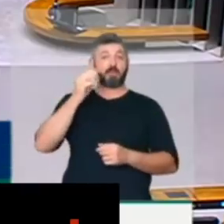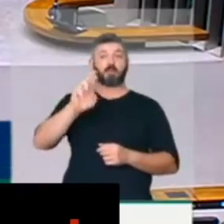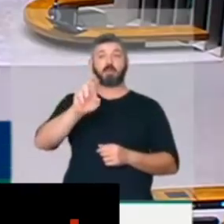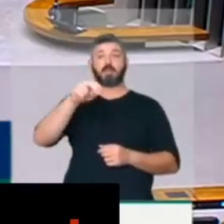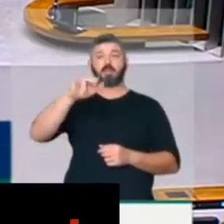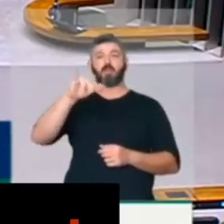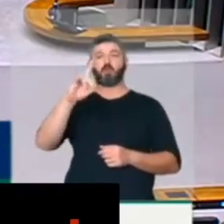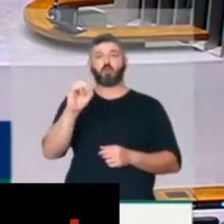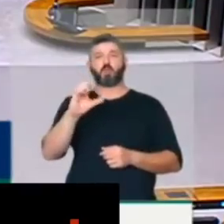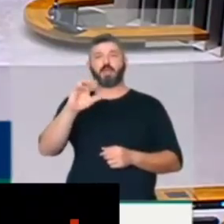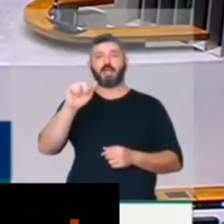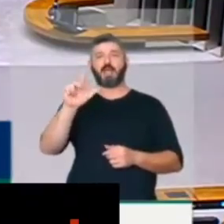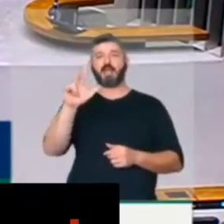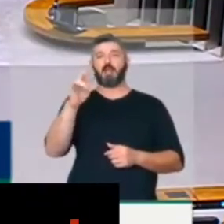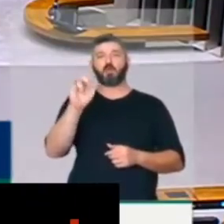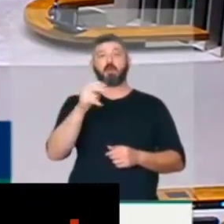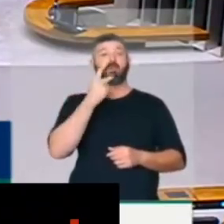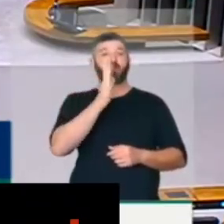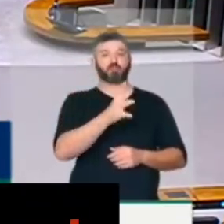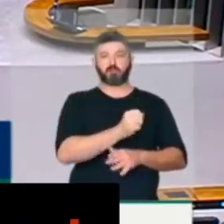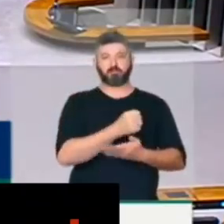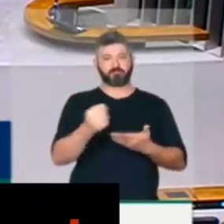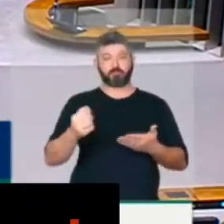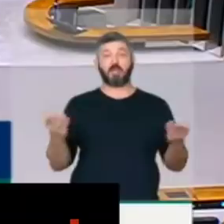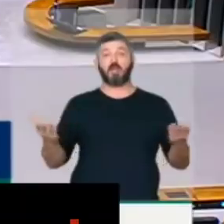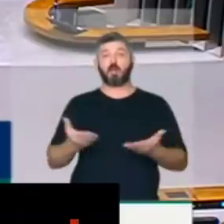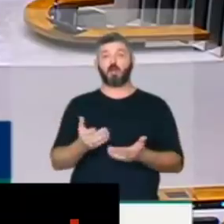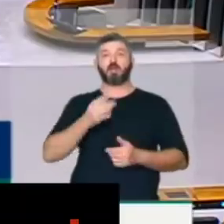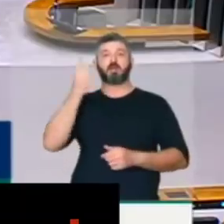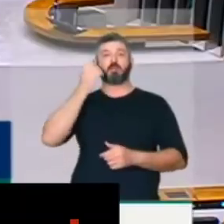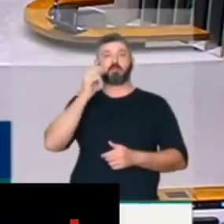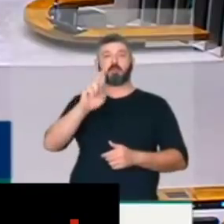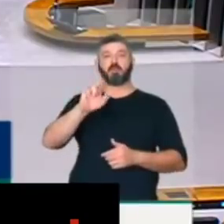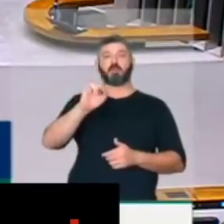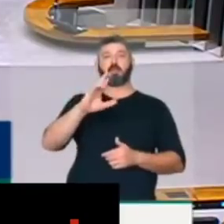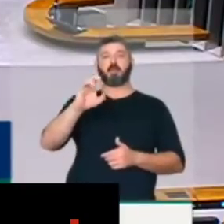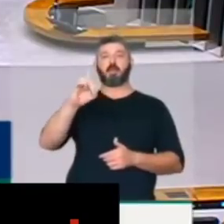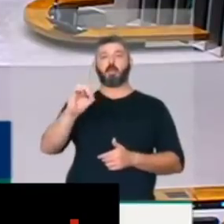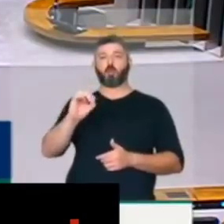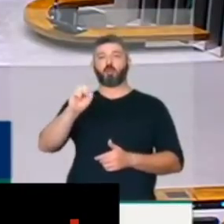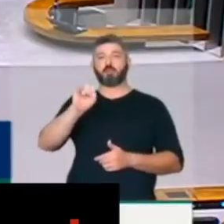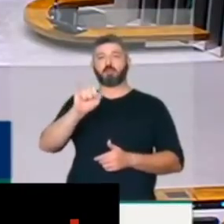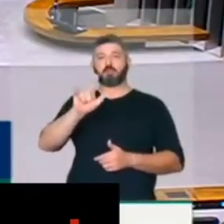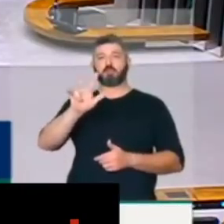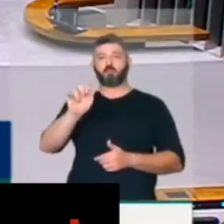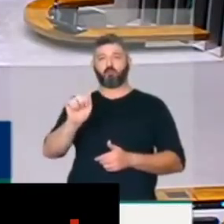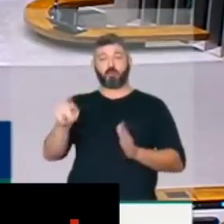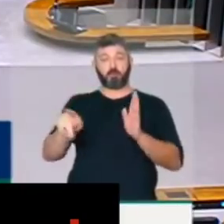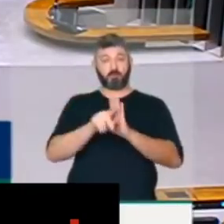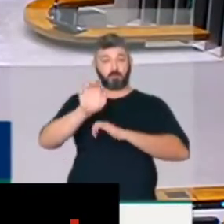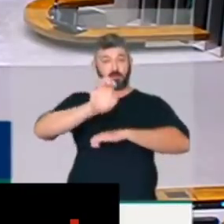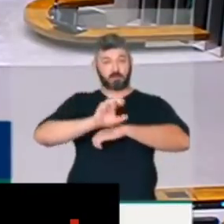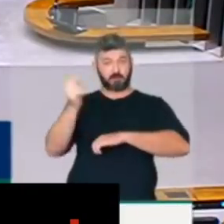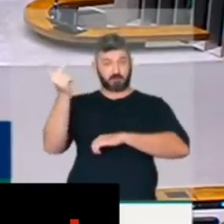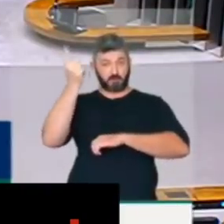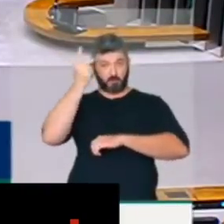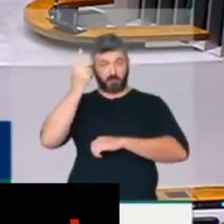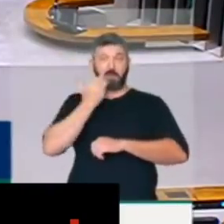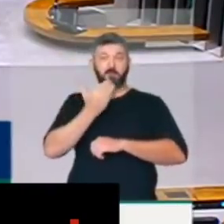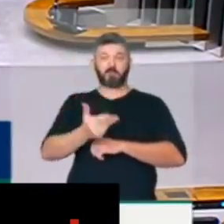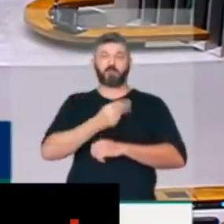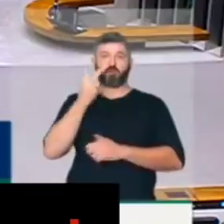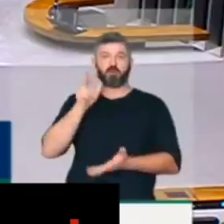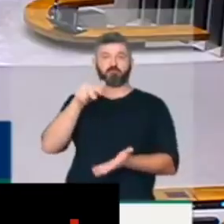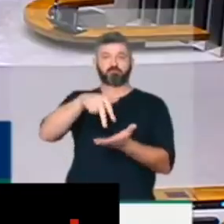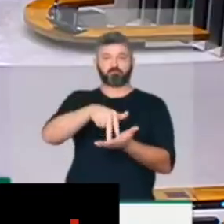fez uma rápida intervenção. Agora o deputado Ricardo Silva, São Paulo, se dirige à mesa diretora, pede a palavra, vamos